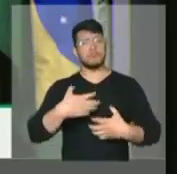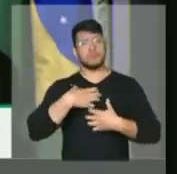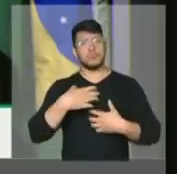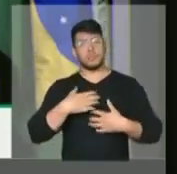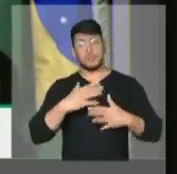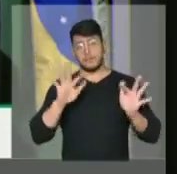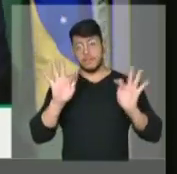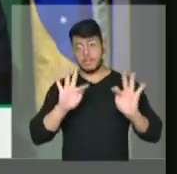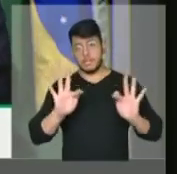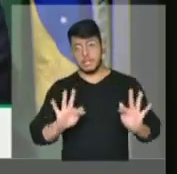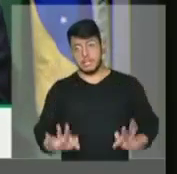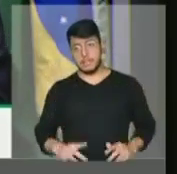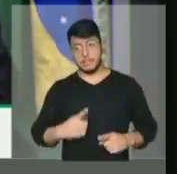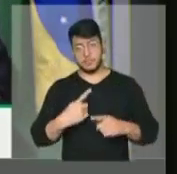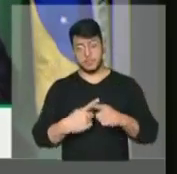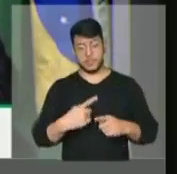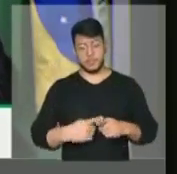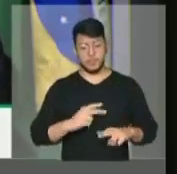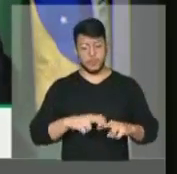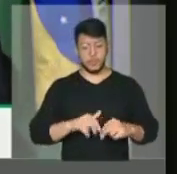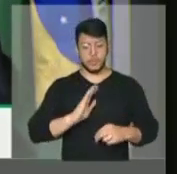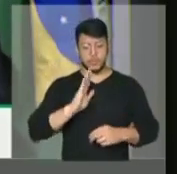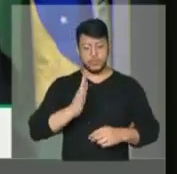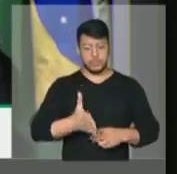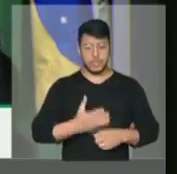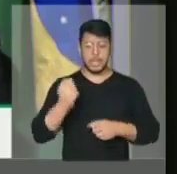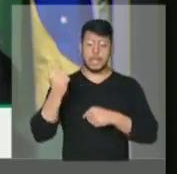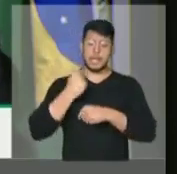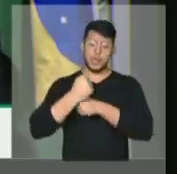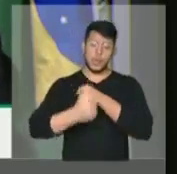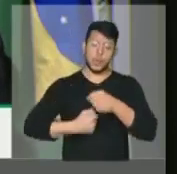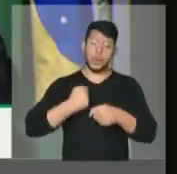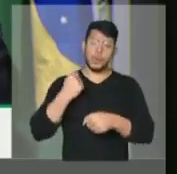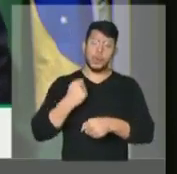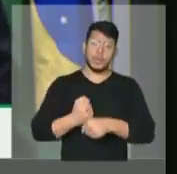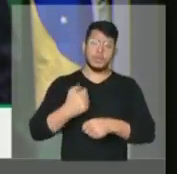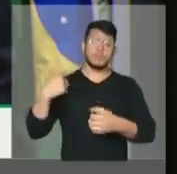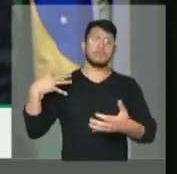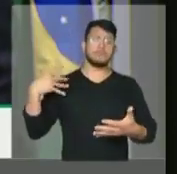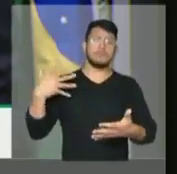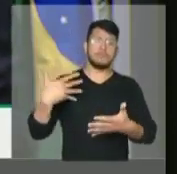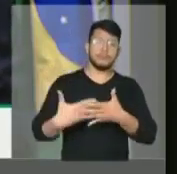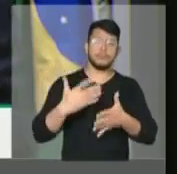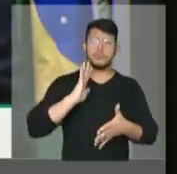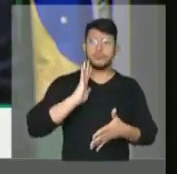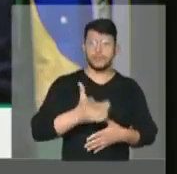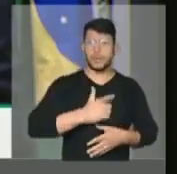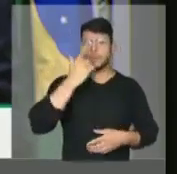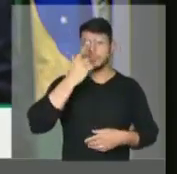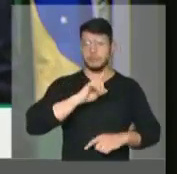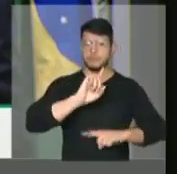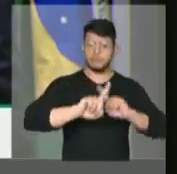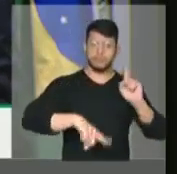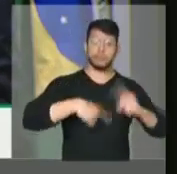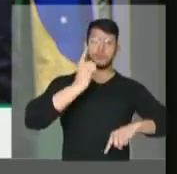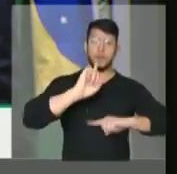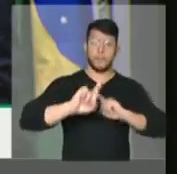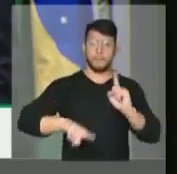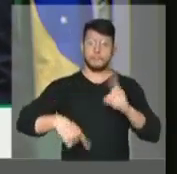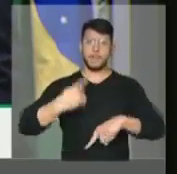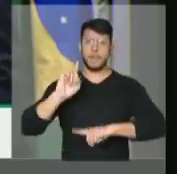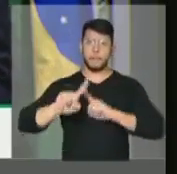feliz de ter passado nesse ano, um ano que foi de grandes avanços, um ano que